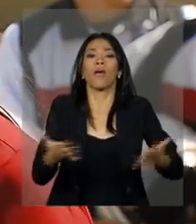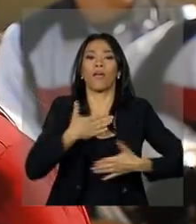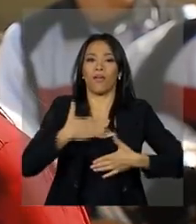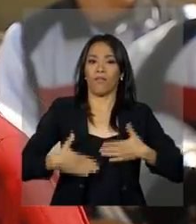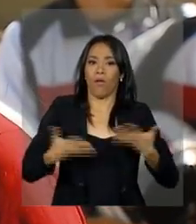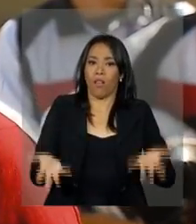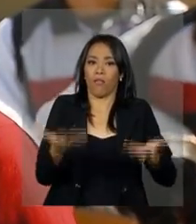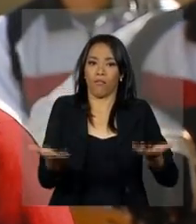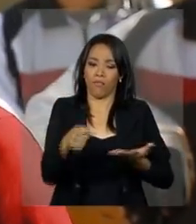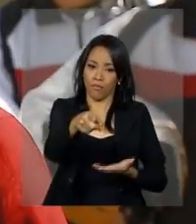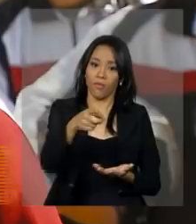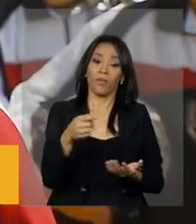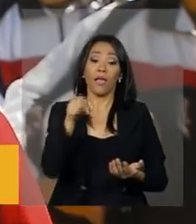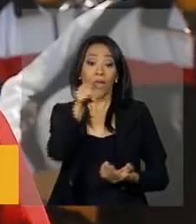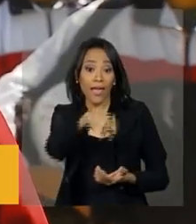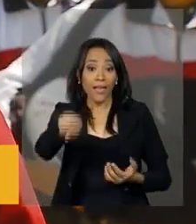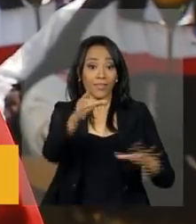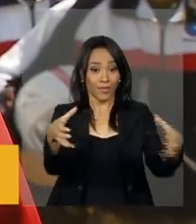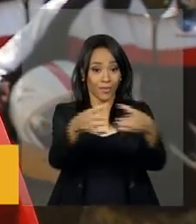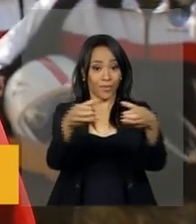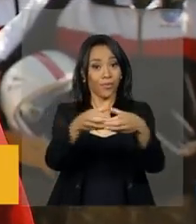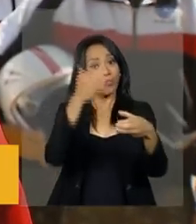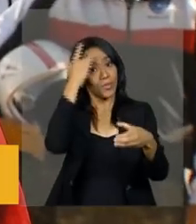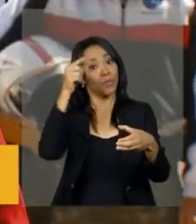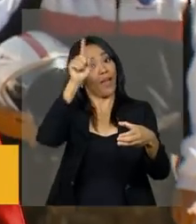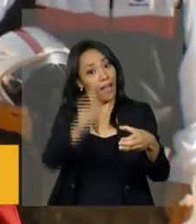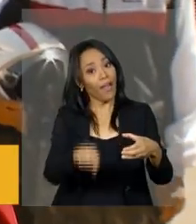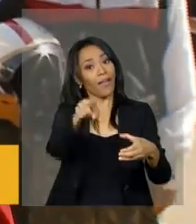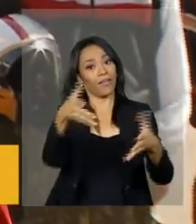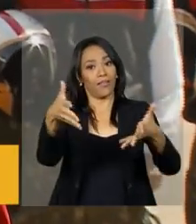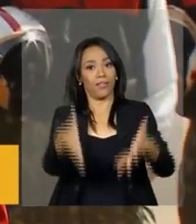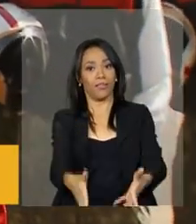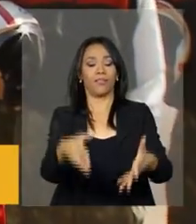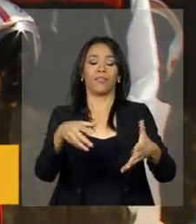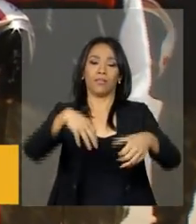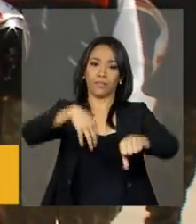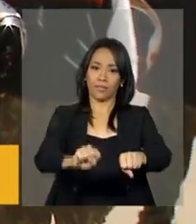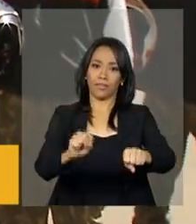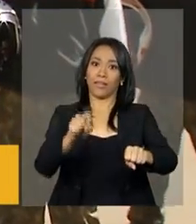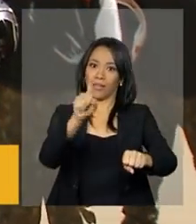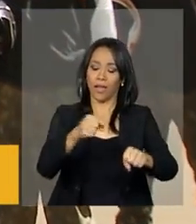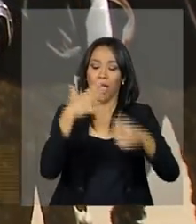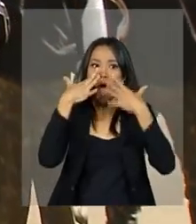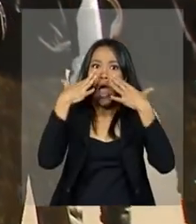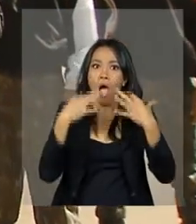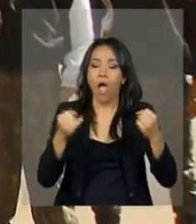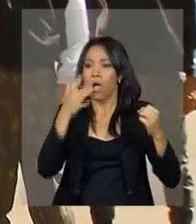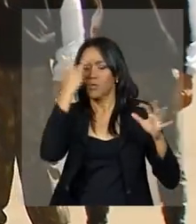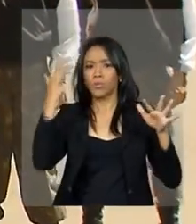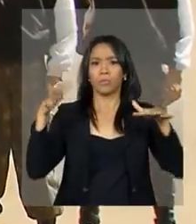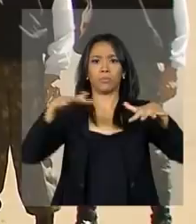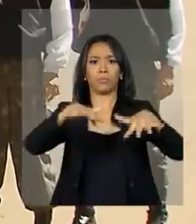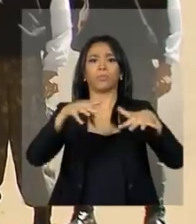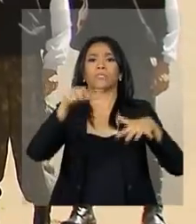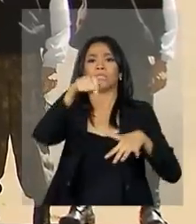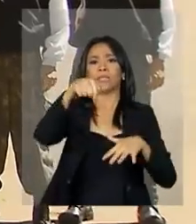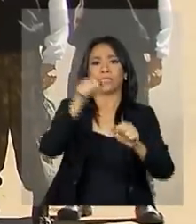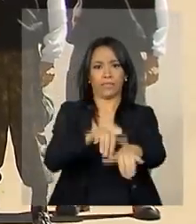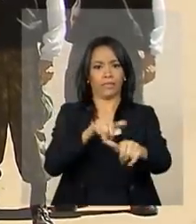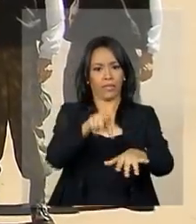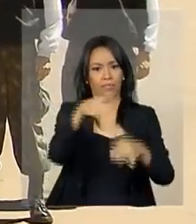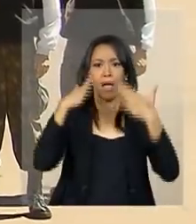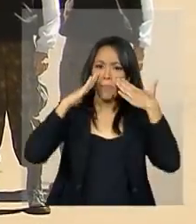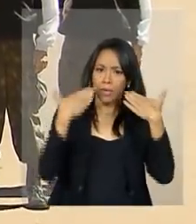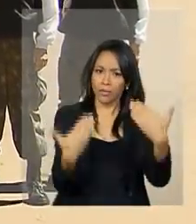Estes são os integrantes da Pirâmide Humana, que é uma das atrações do desfile cívico-militar de 7 de setembro.